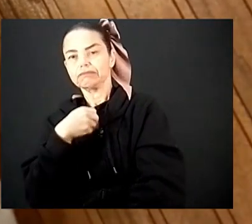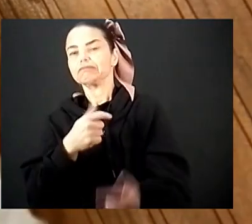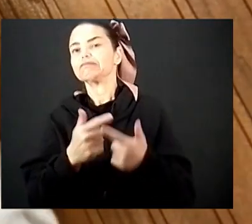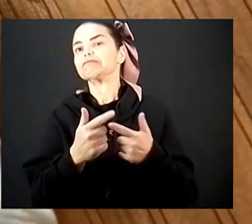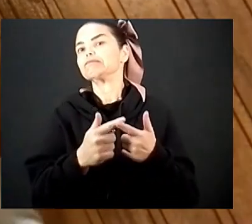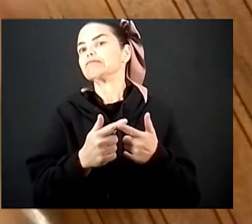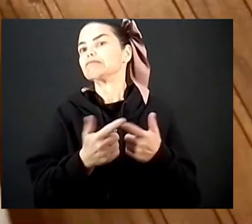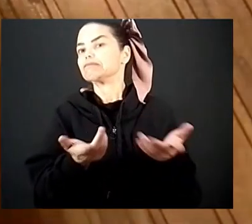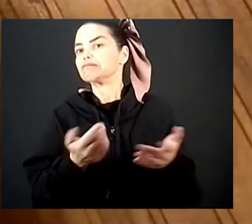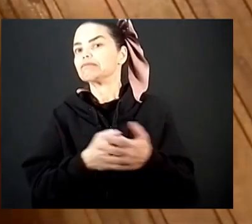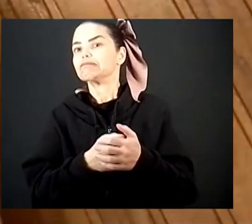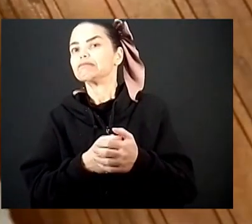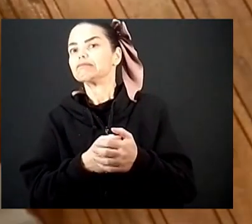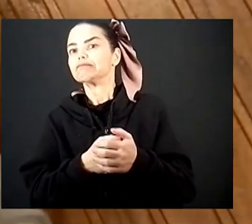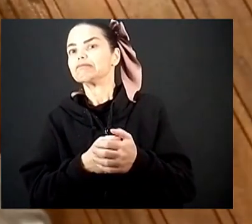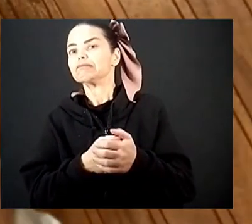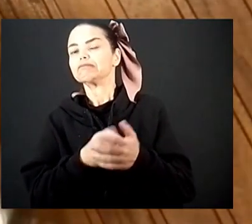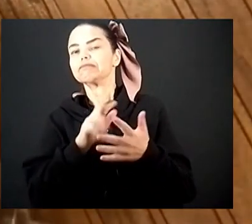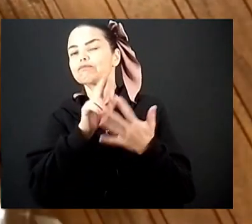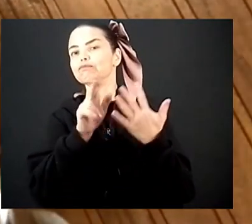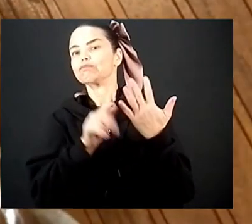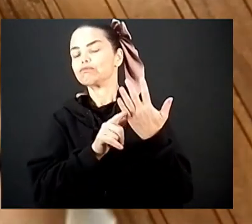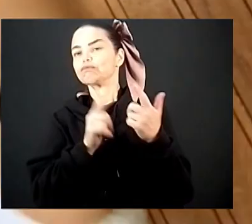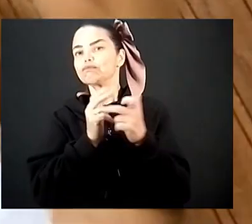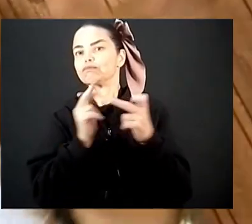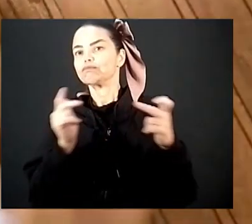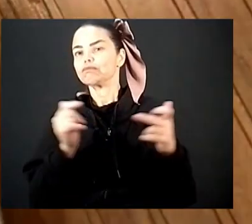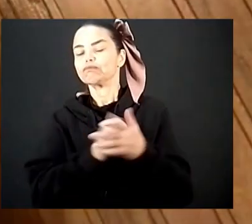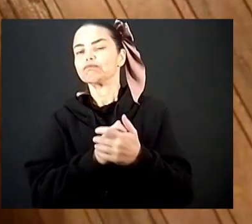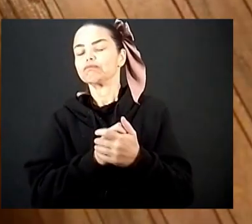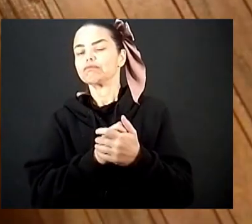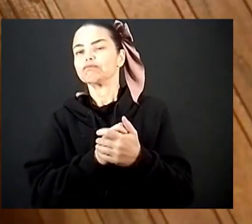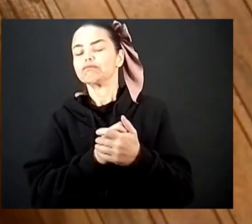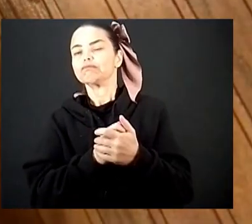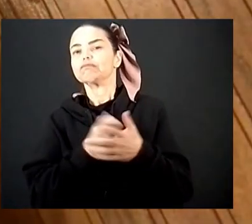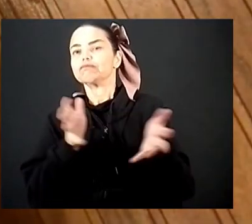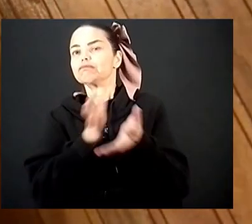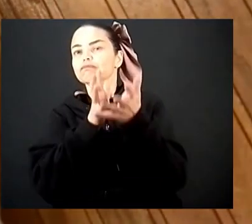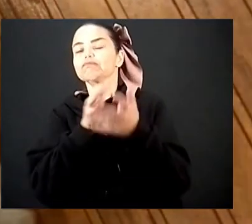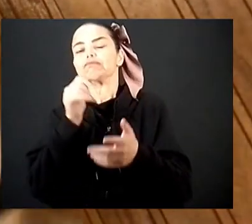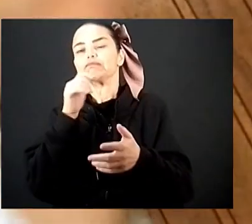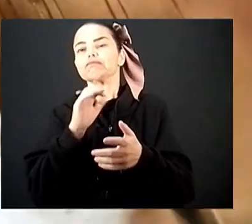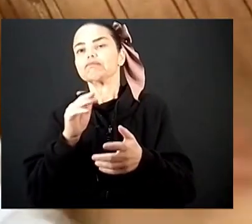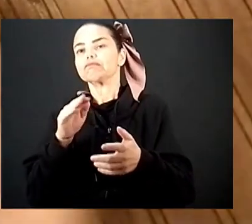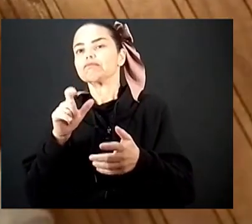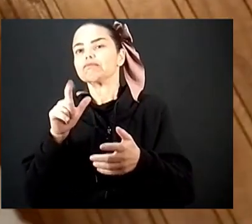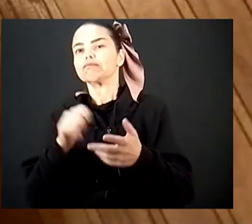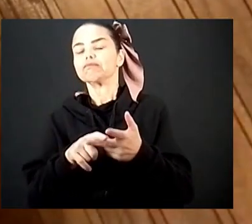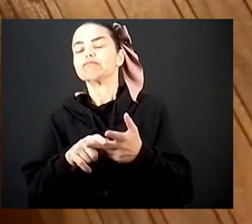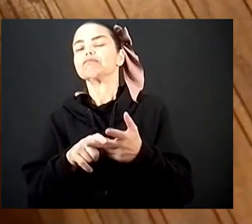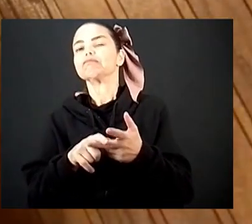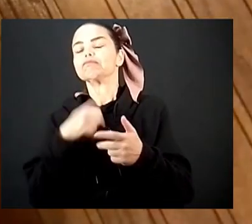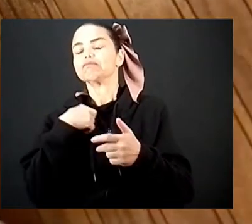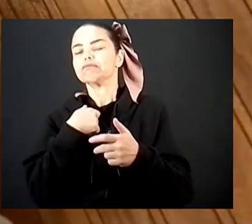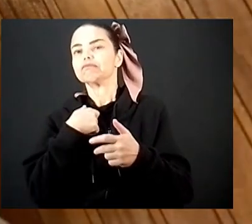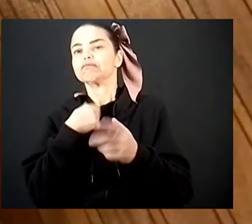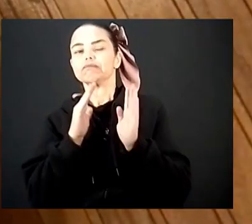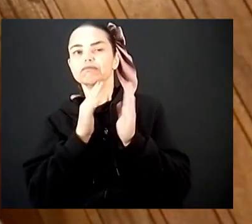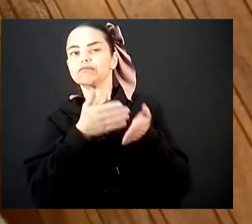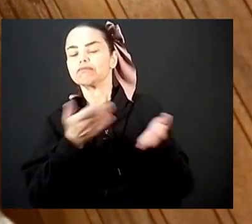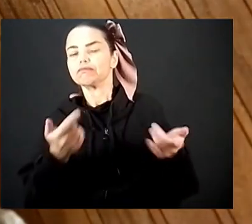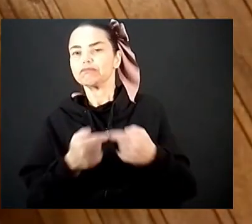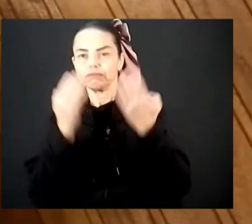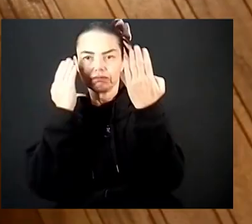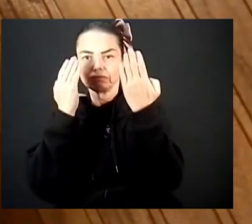de inúmeros fatores que a Camila vai conseguir contribuir até melhor do que eu, dessa parte mais voltada da psicologia,